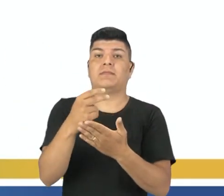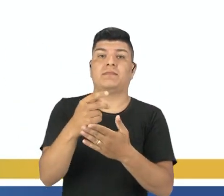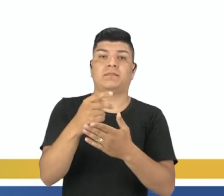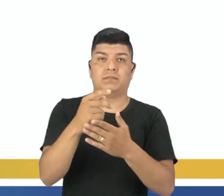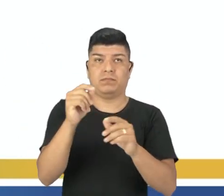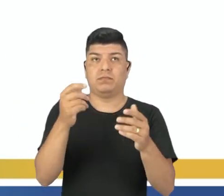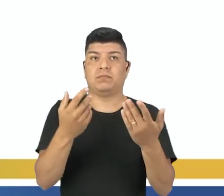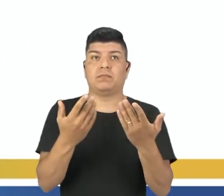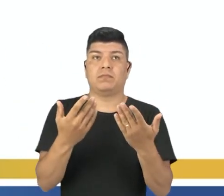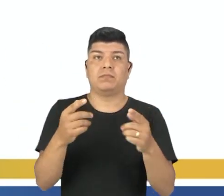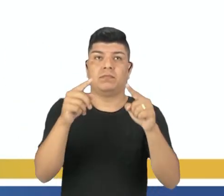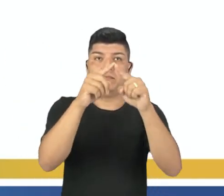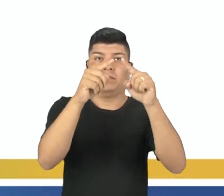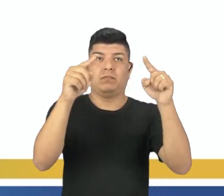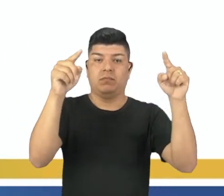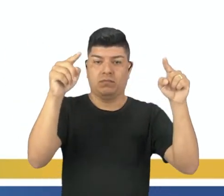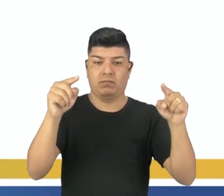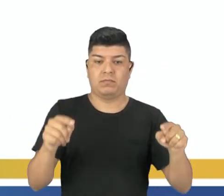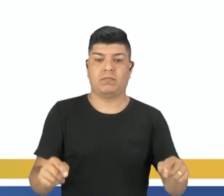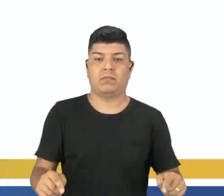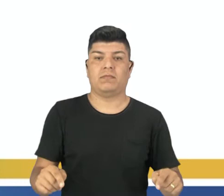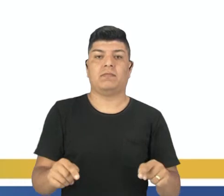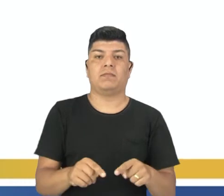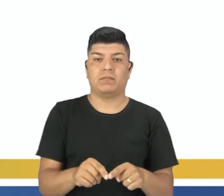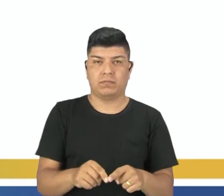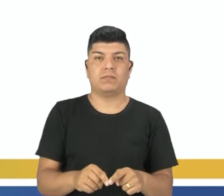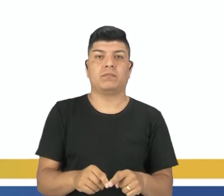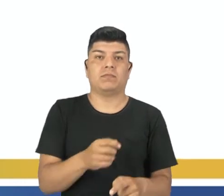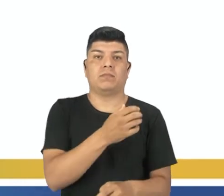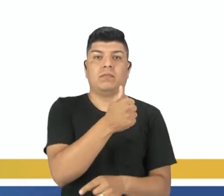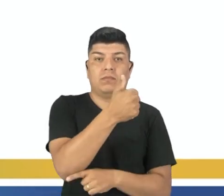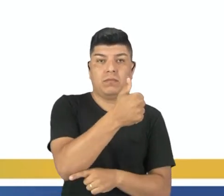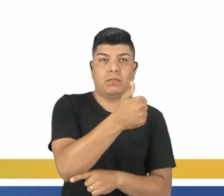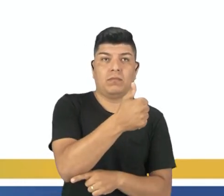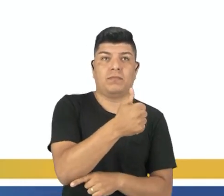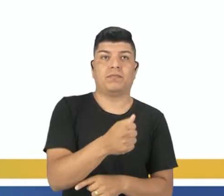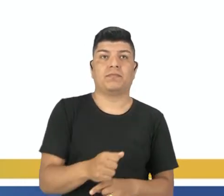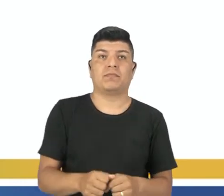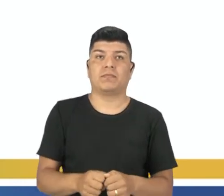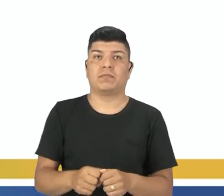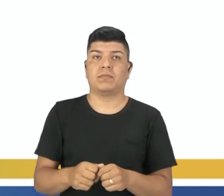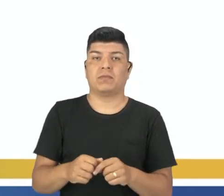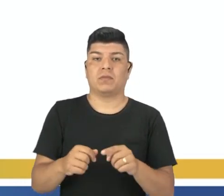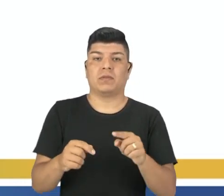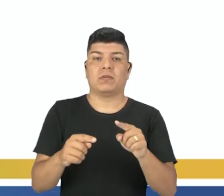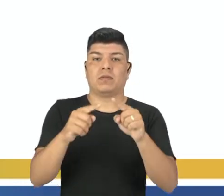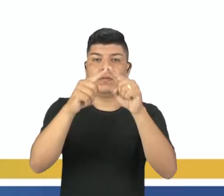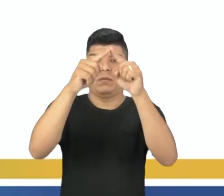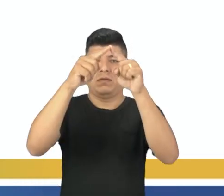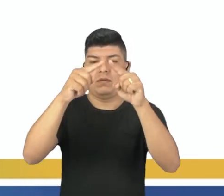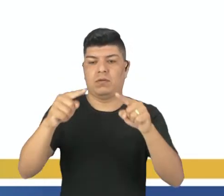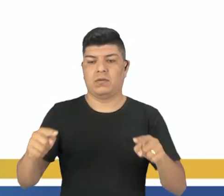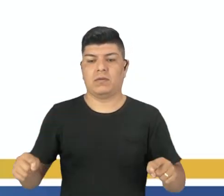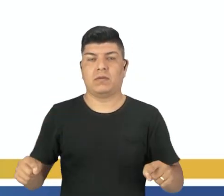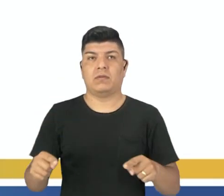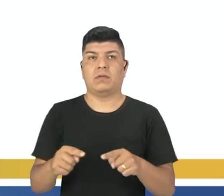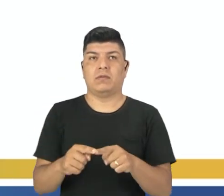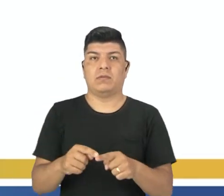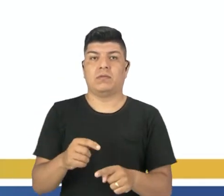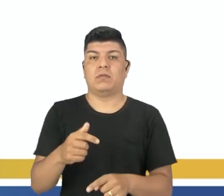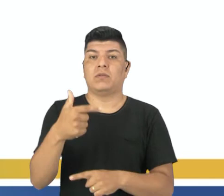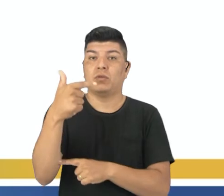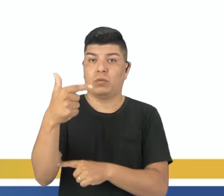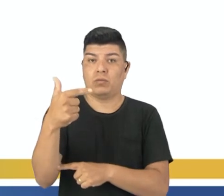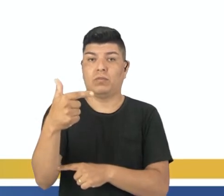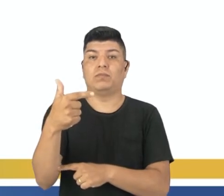retângulo né que eu chamei aí de área um série área do retângulo e um triângulo aí que eu chamei dia dois né